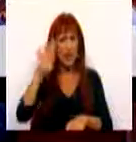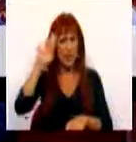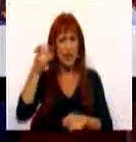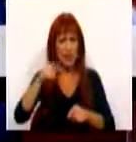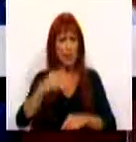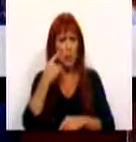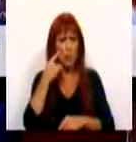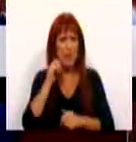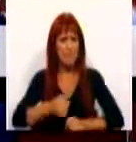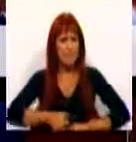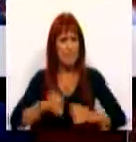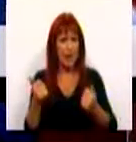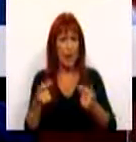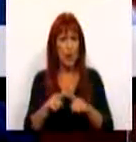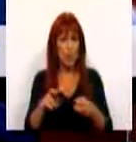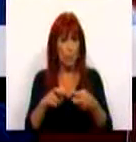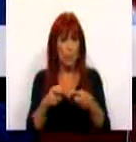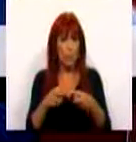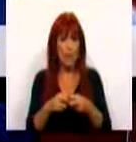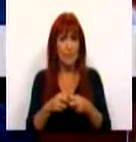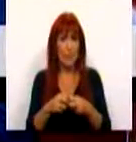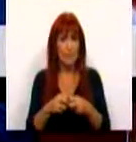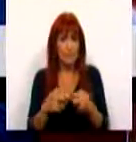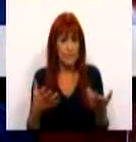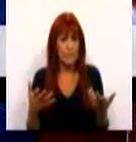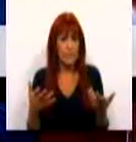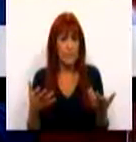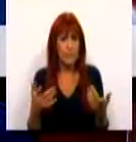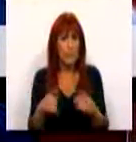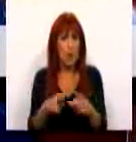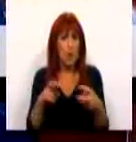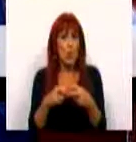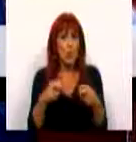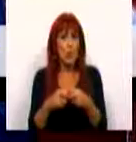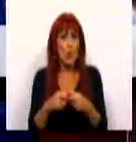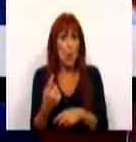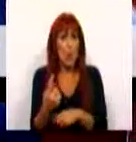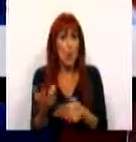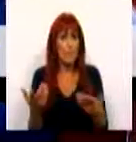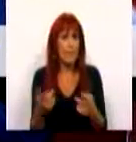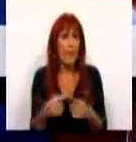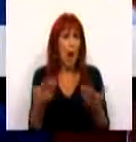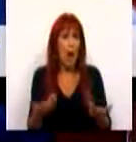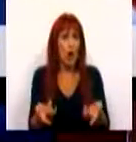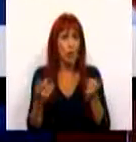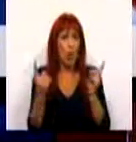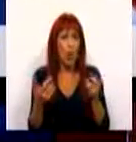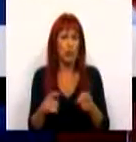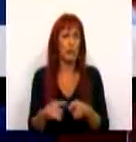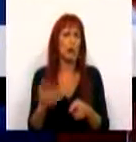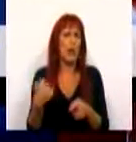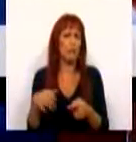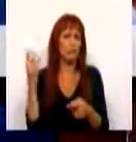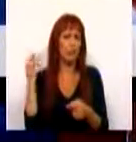que conhece bem o problema, um problema que não é de agora, já vem